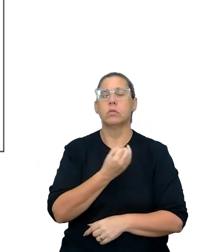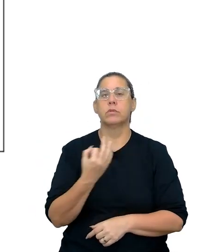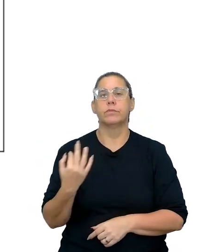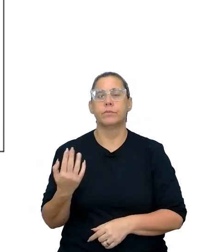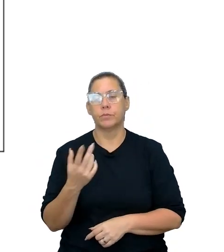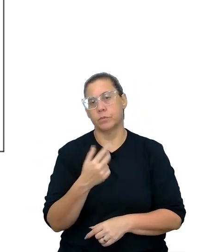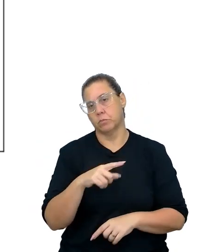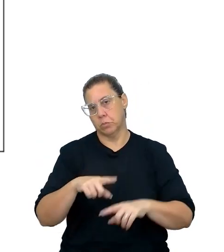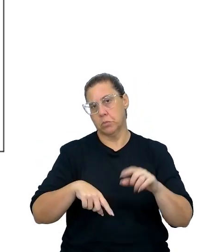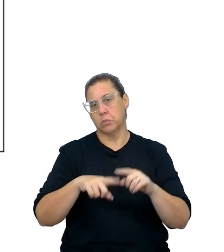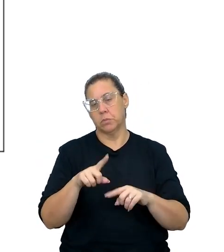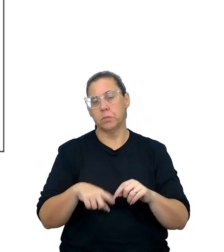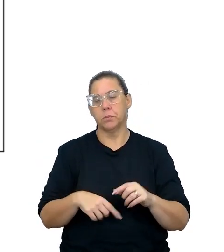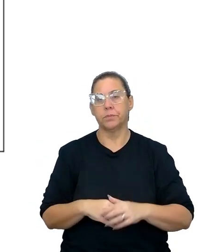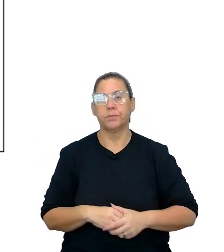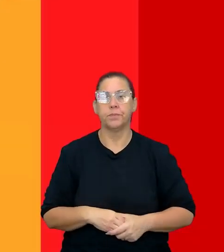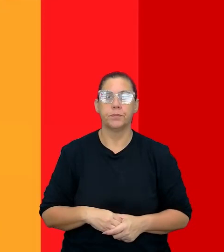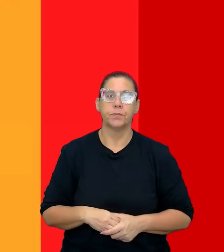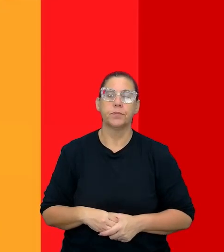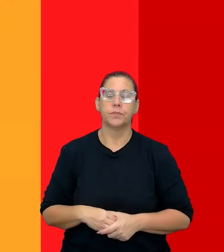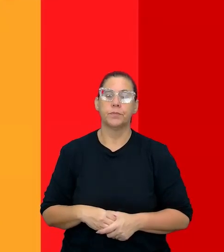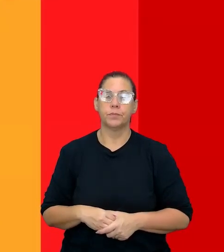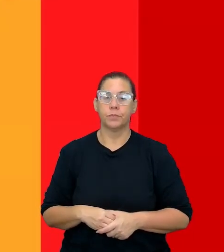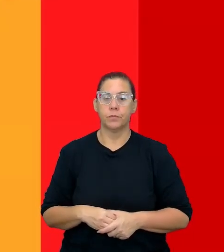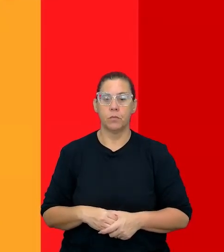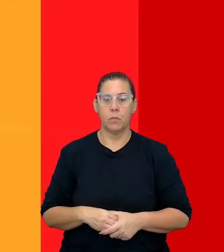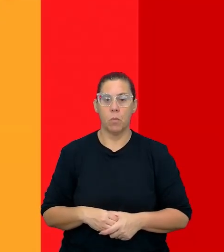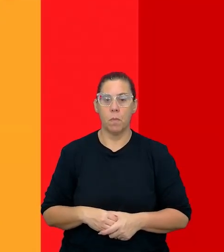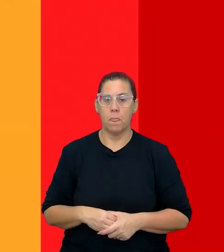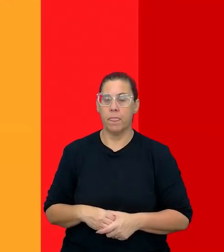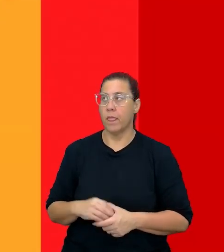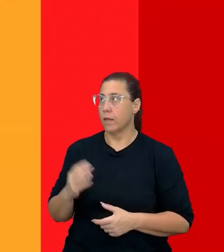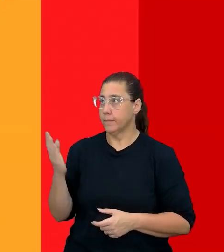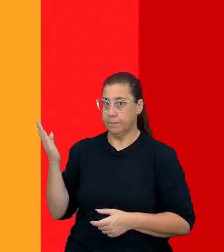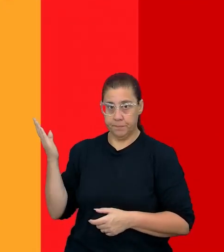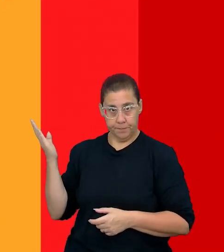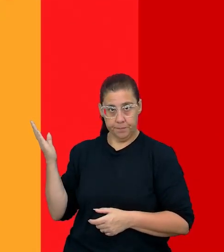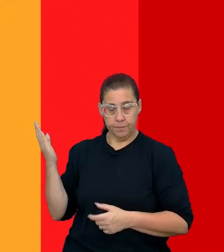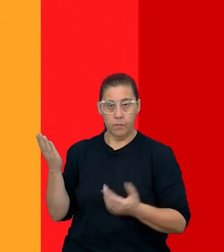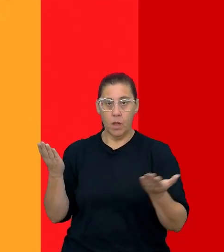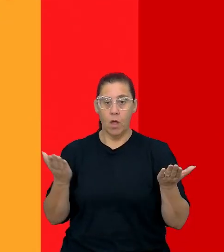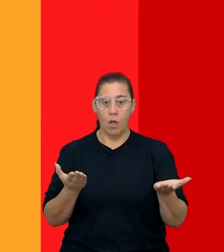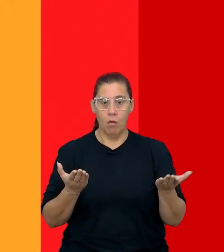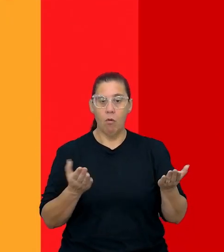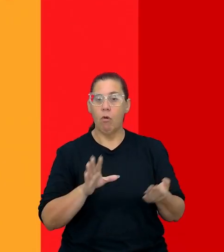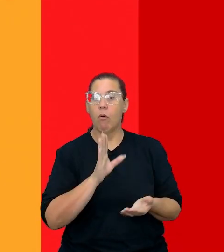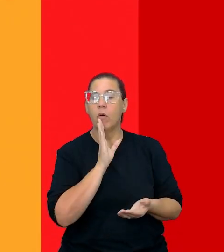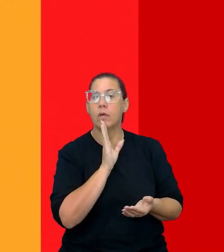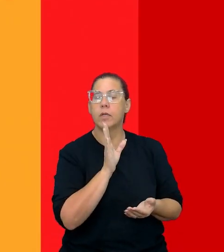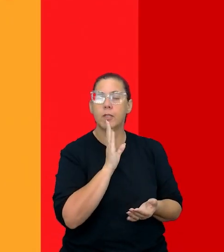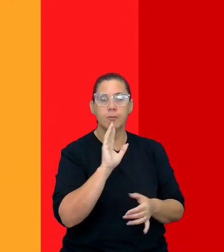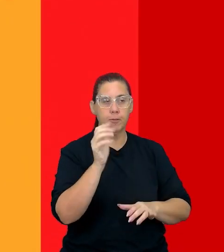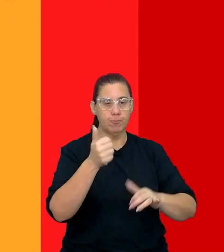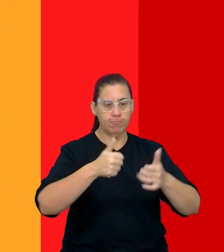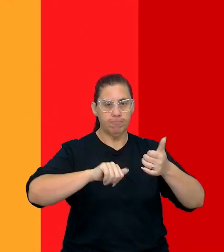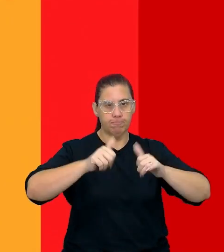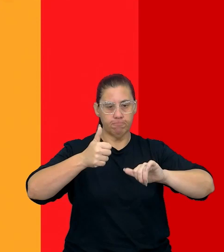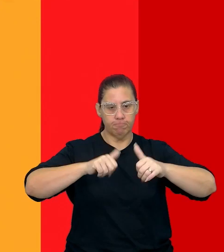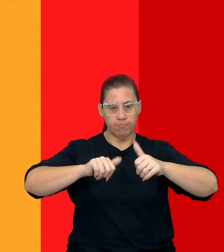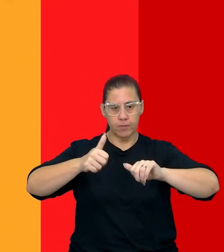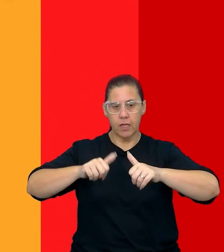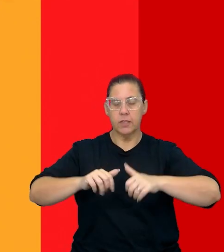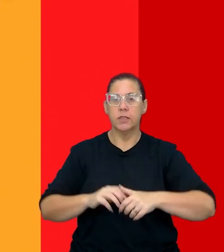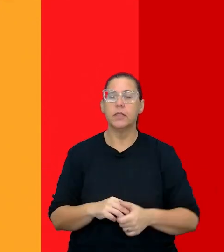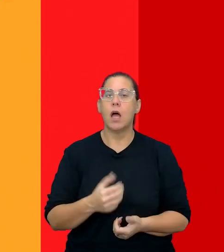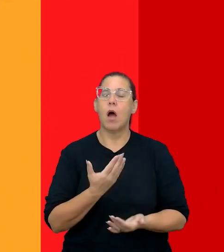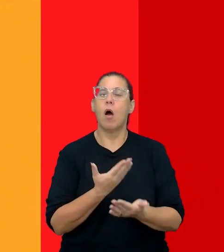os materiais manipuláveis. Então, agora, né, chegou a hora da gente conhecer, né, e fazer